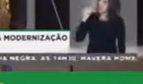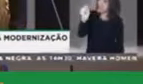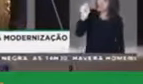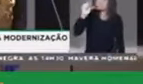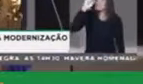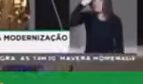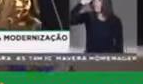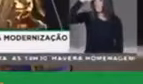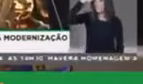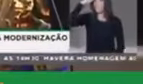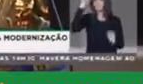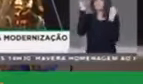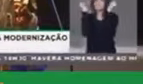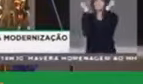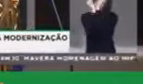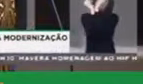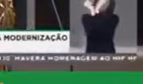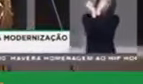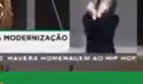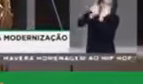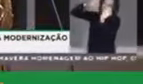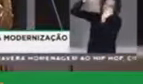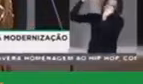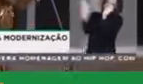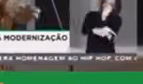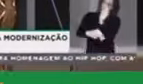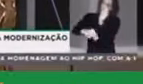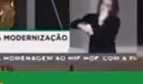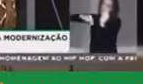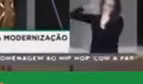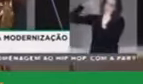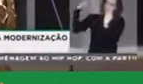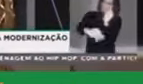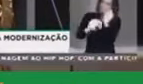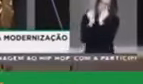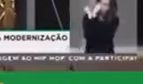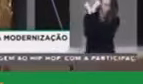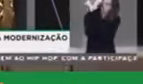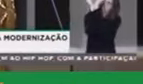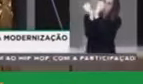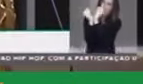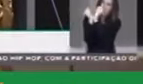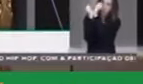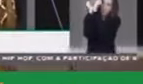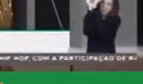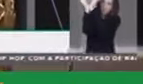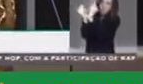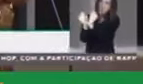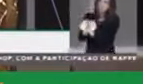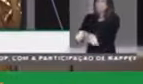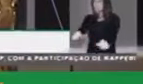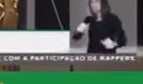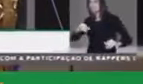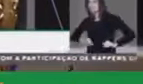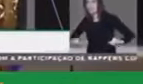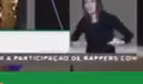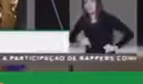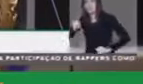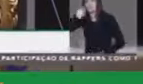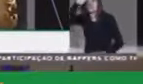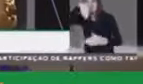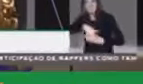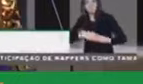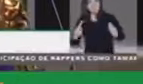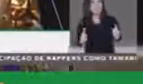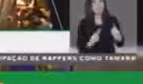no tronco e continua sofrendo quando você volta alguma coisa contra o interesse